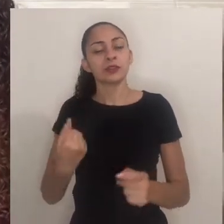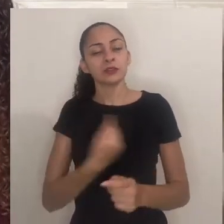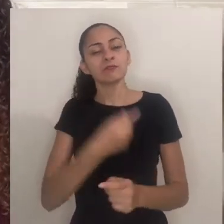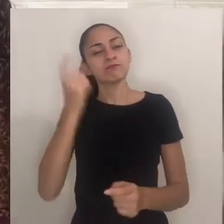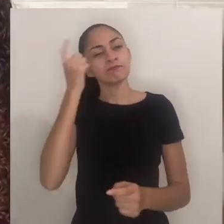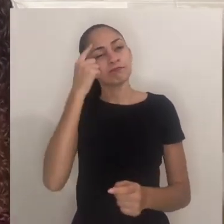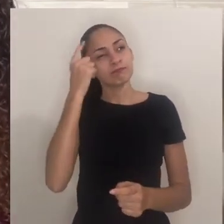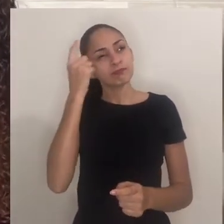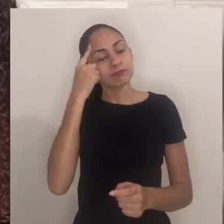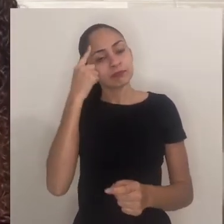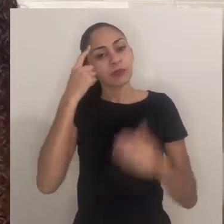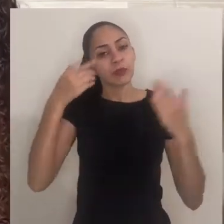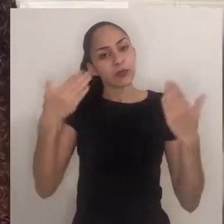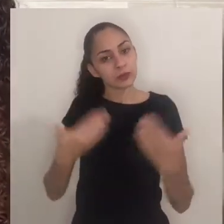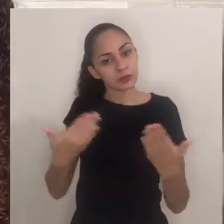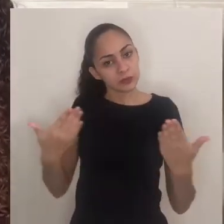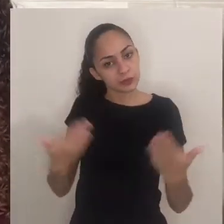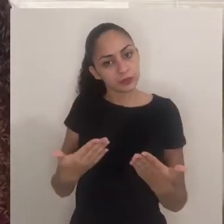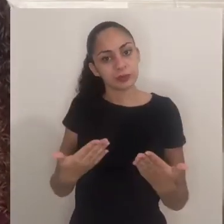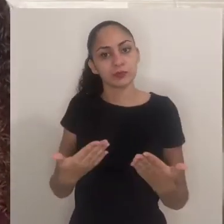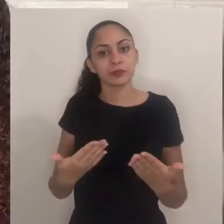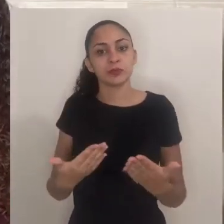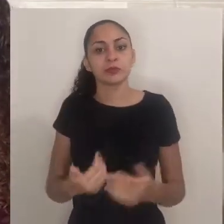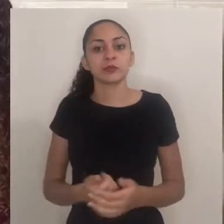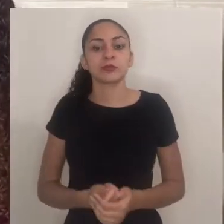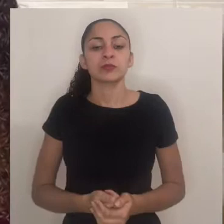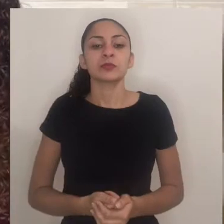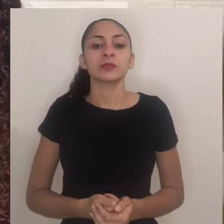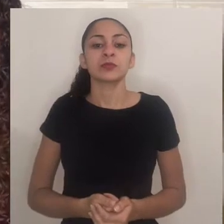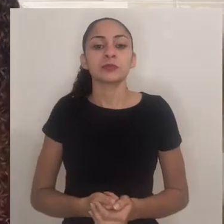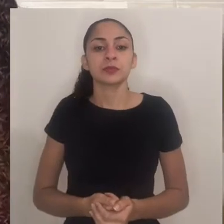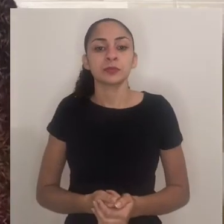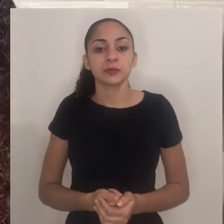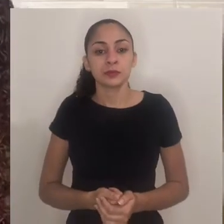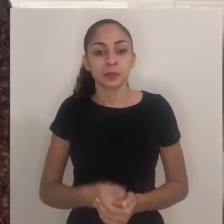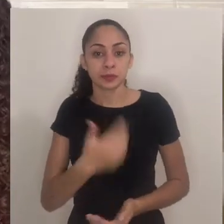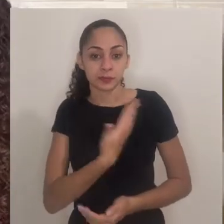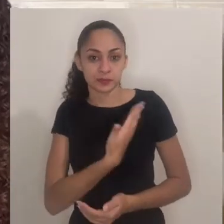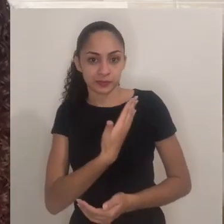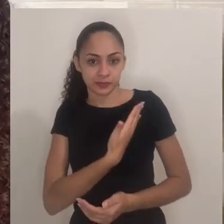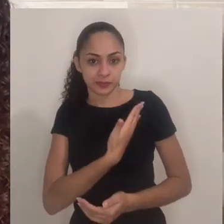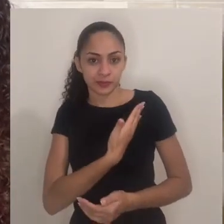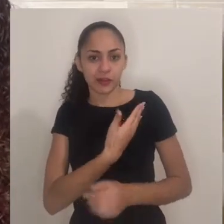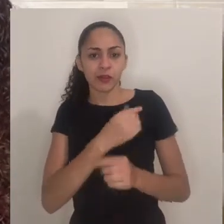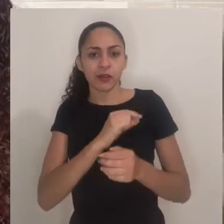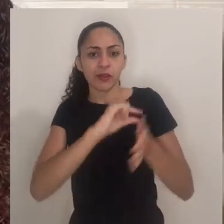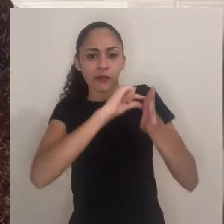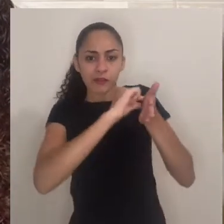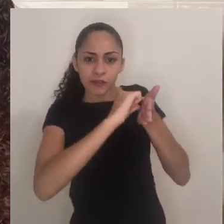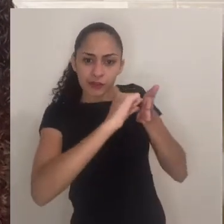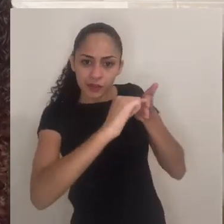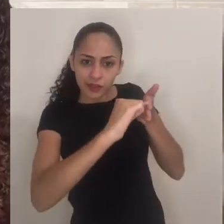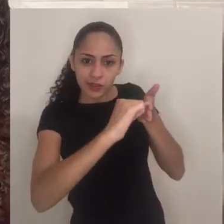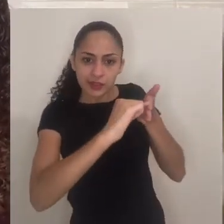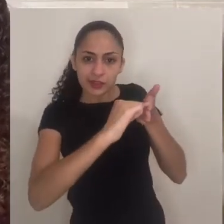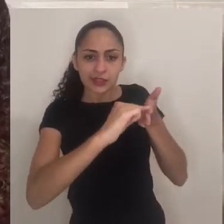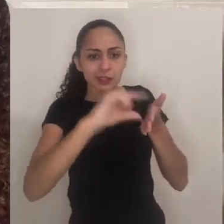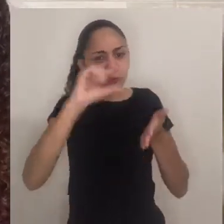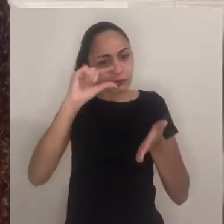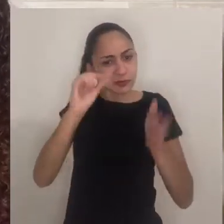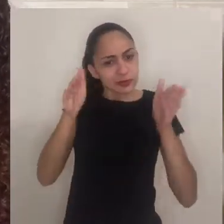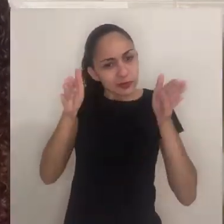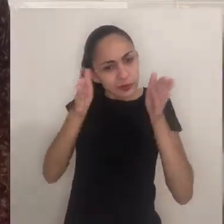texto que nós estaremos refletindo hoje, na devocional de hoje. Bom, queridos, esse é um